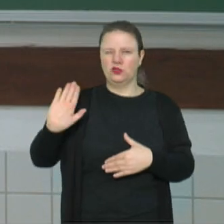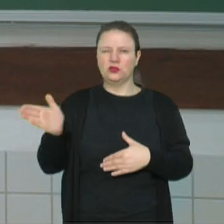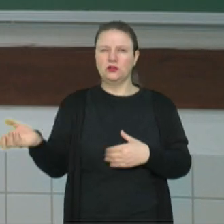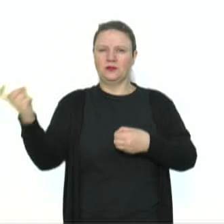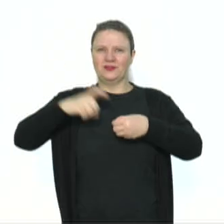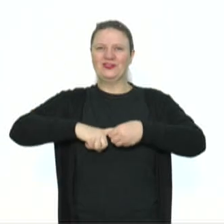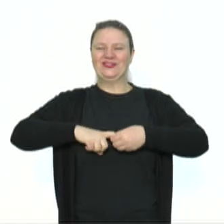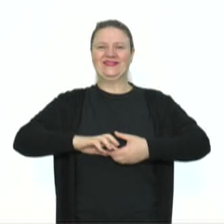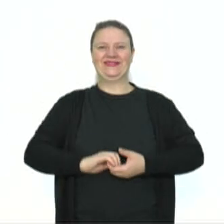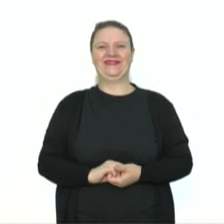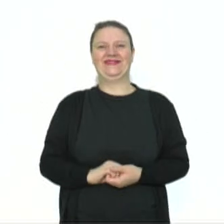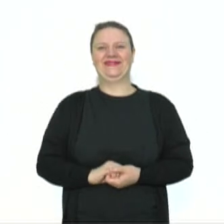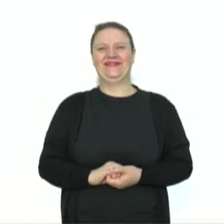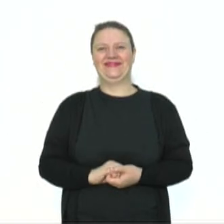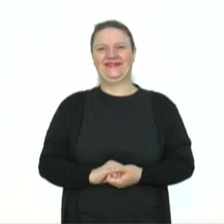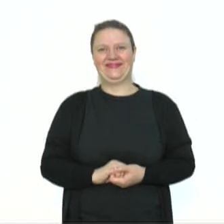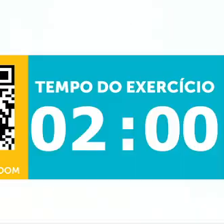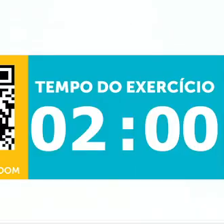voltamos.